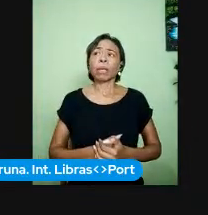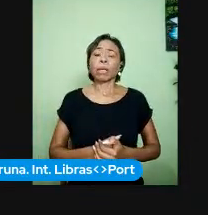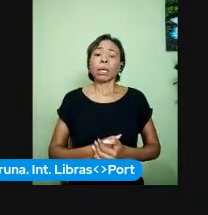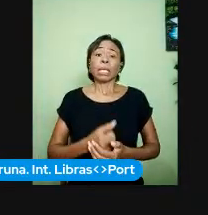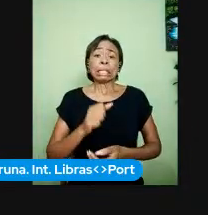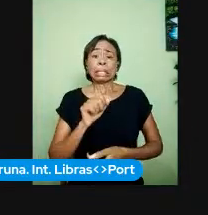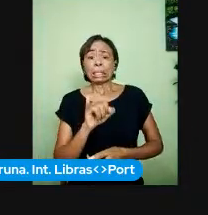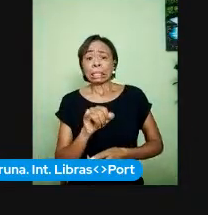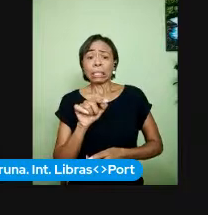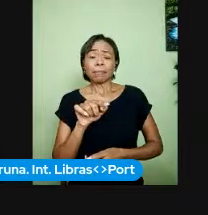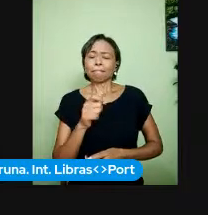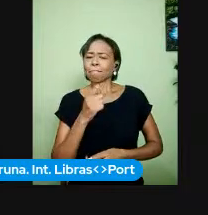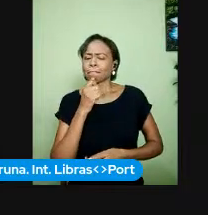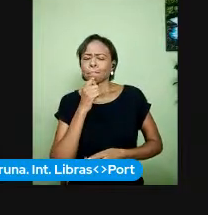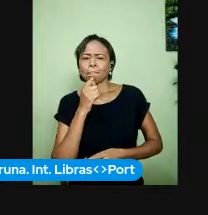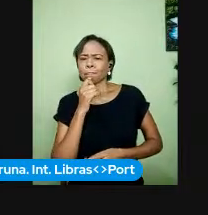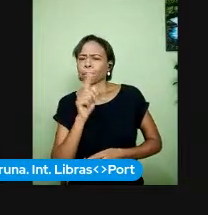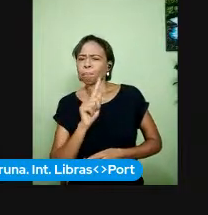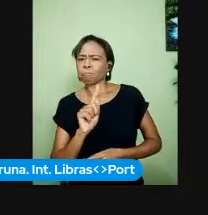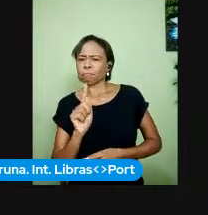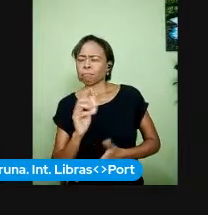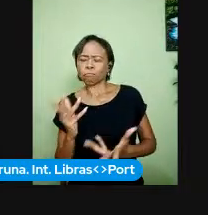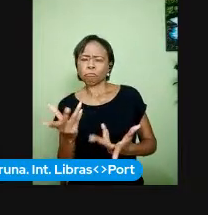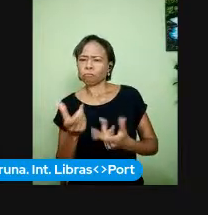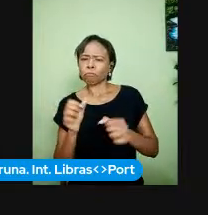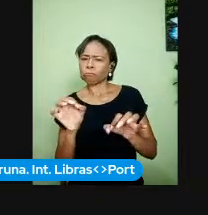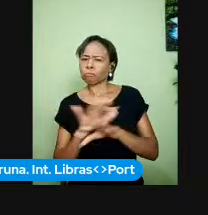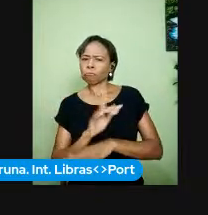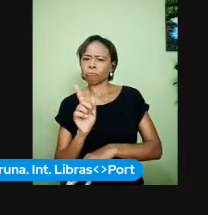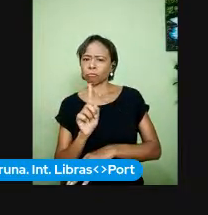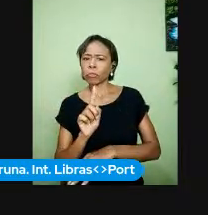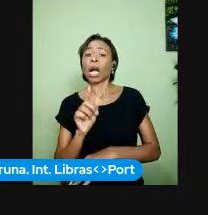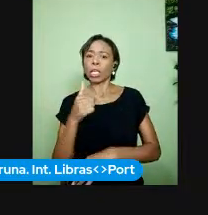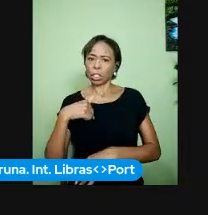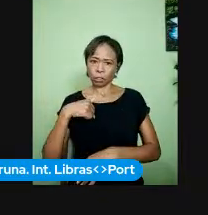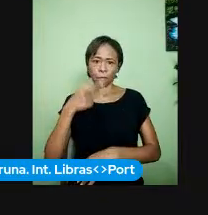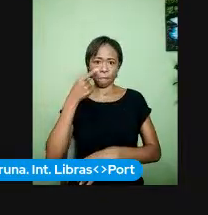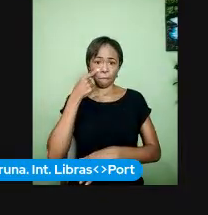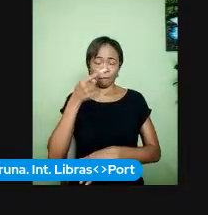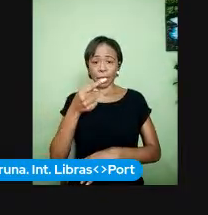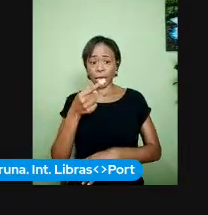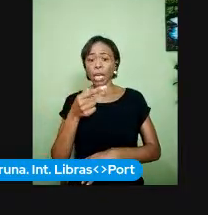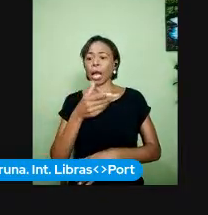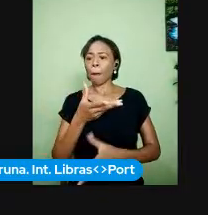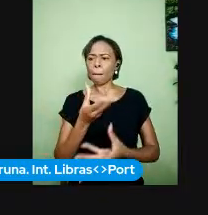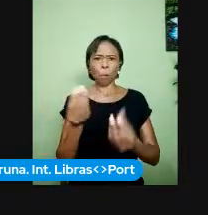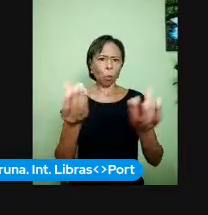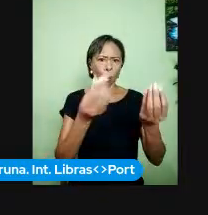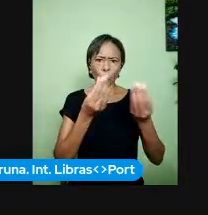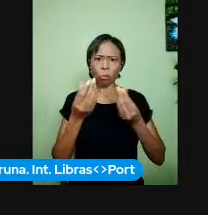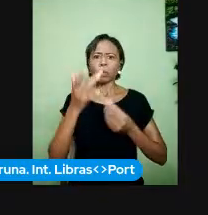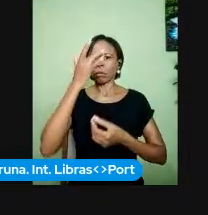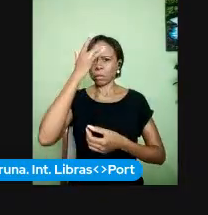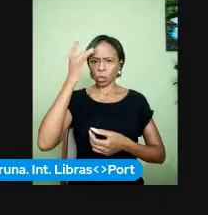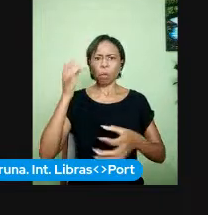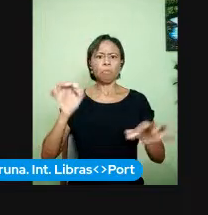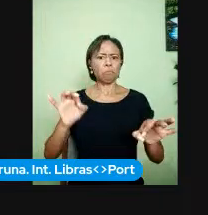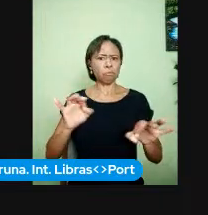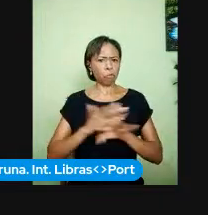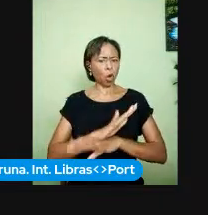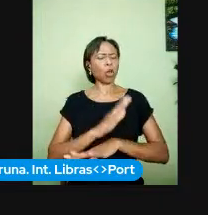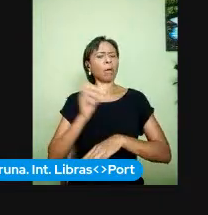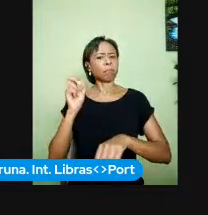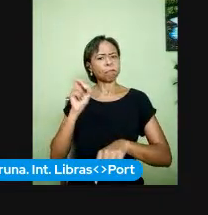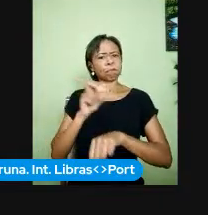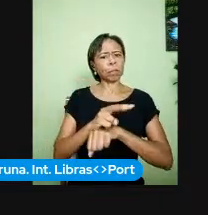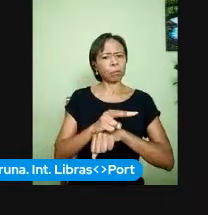identifica, porque tem muitas pessoas já capacitadas para ir para o mercado de trabalho. Então, a gente já faz essa interlocução com